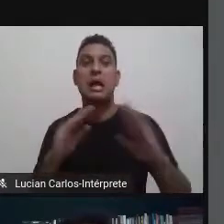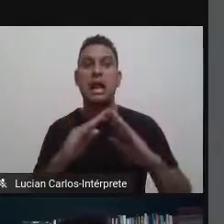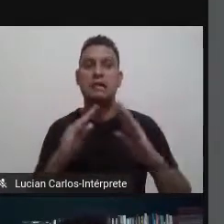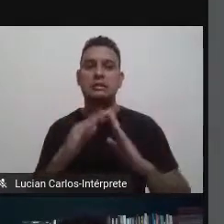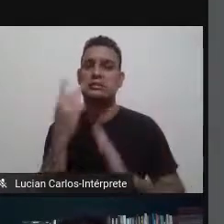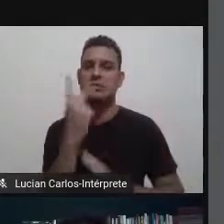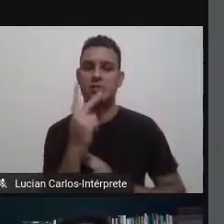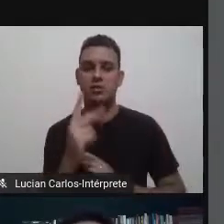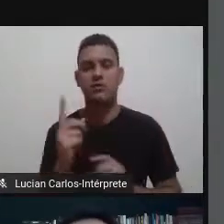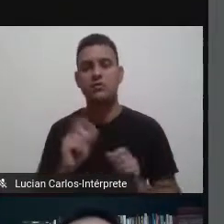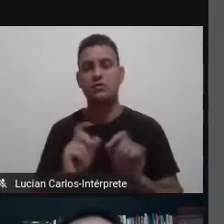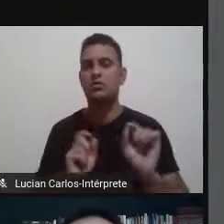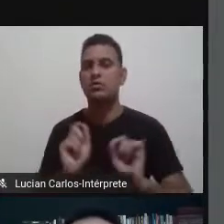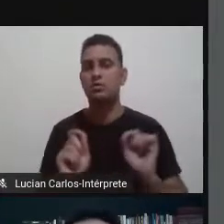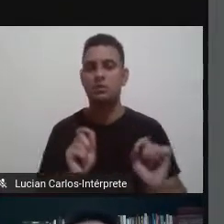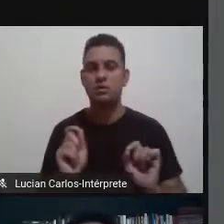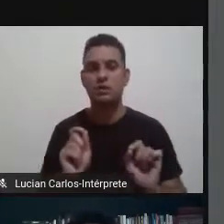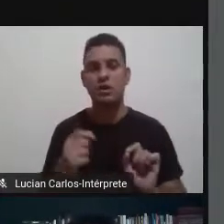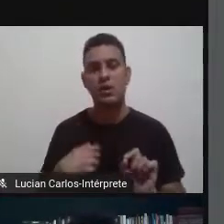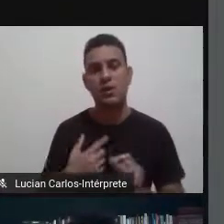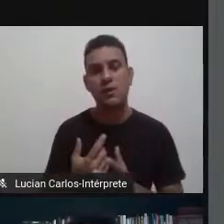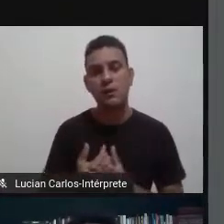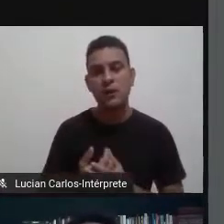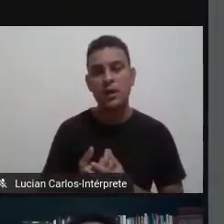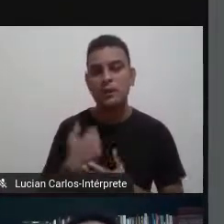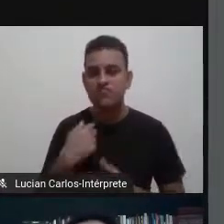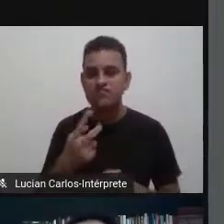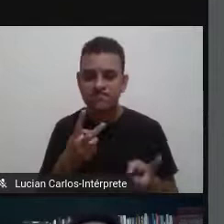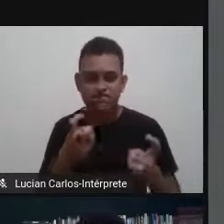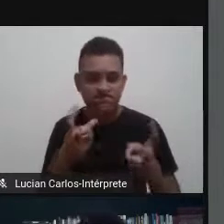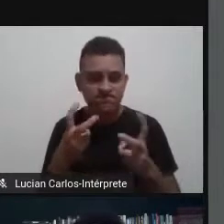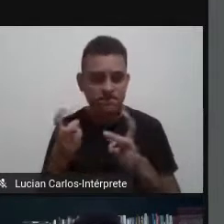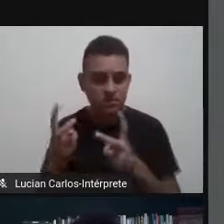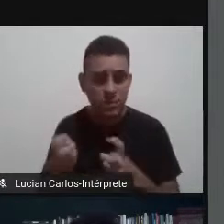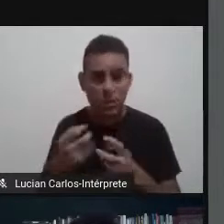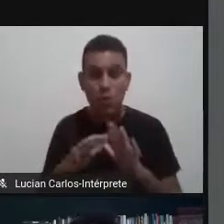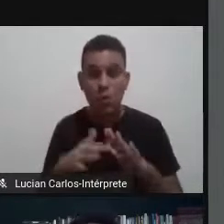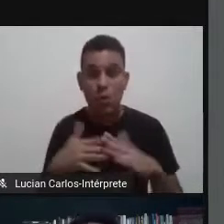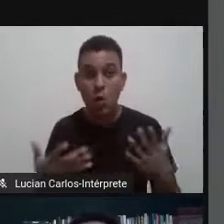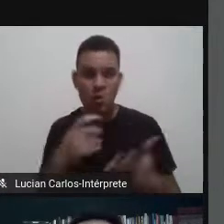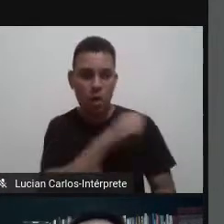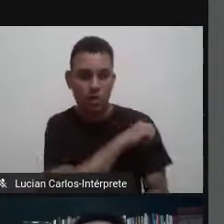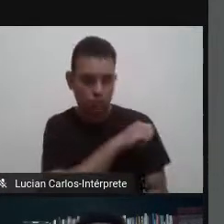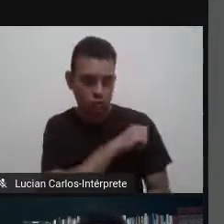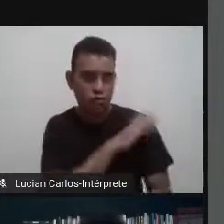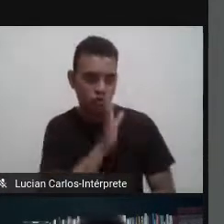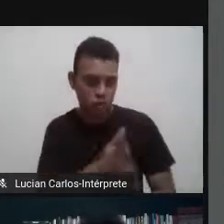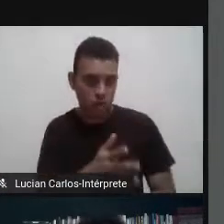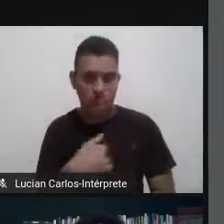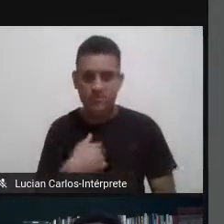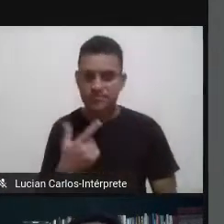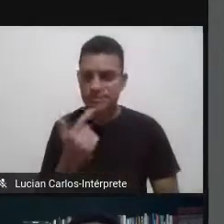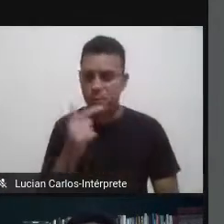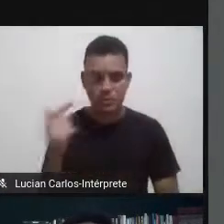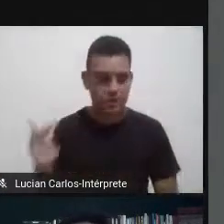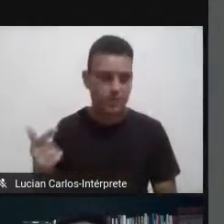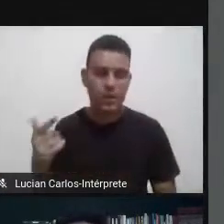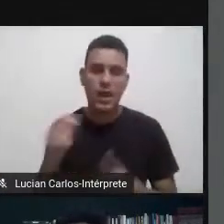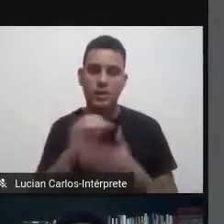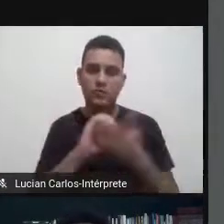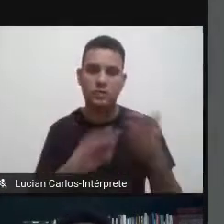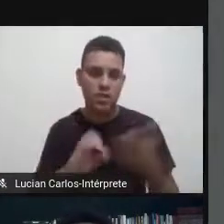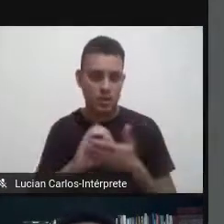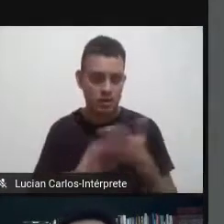o que nós fizemos foi o seguinte, uma vez que nós identificamos quais eram esses alunos que não estavam recebendo as atividades